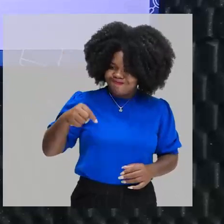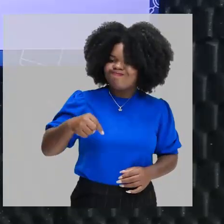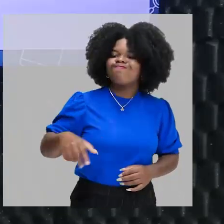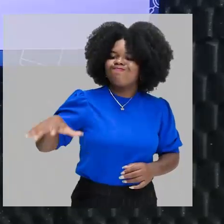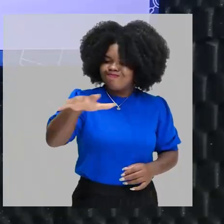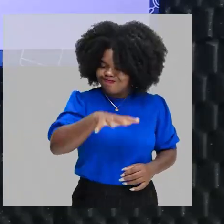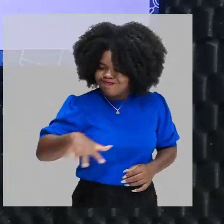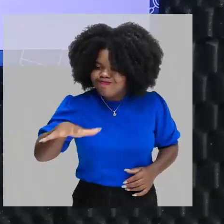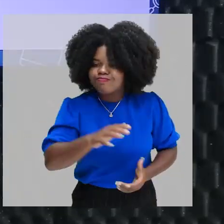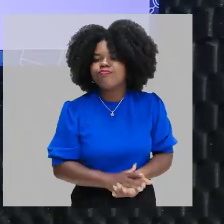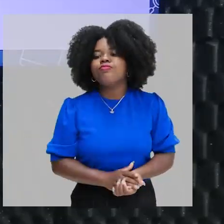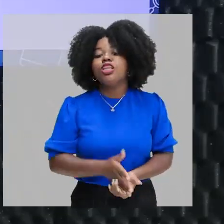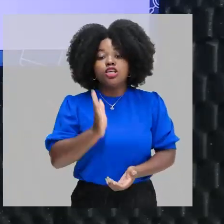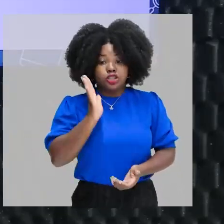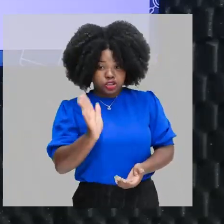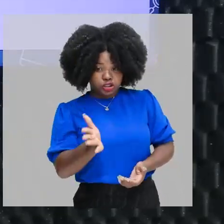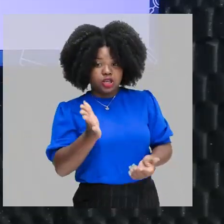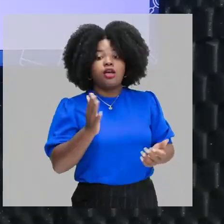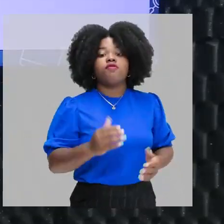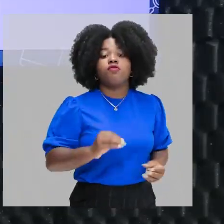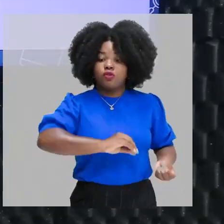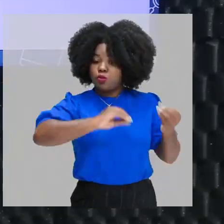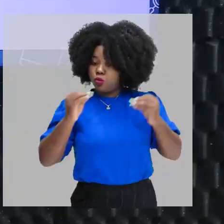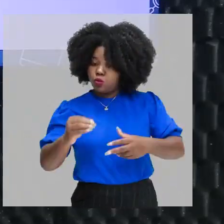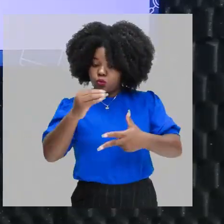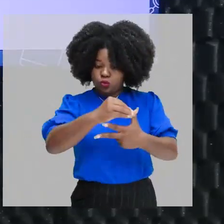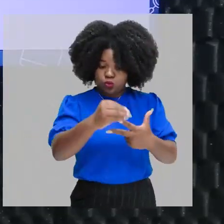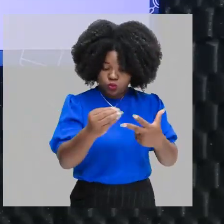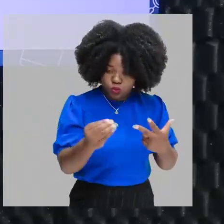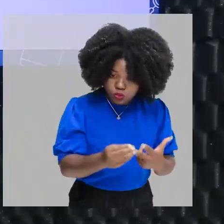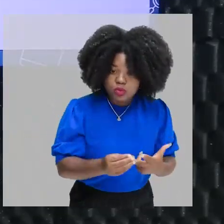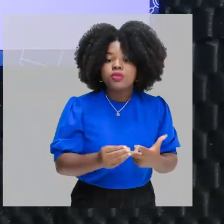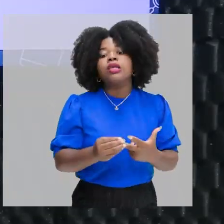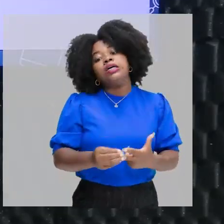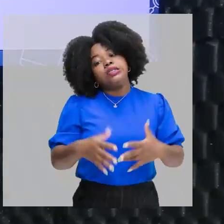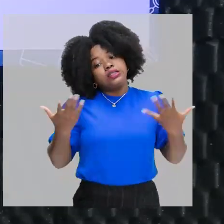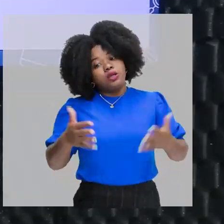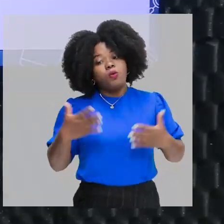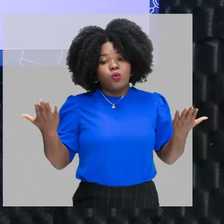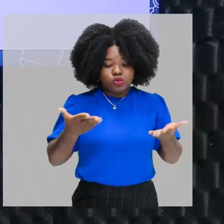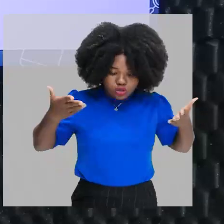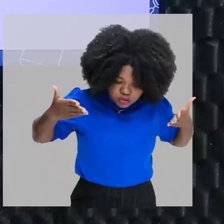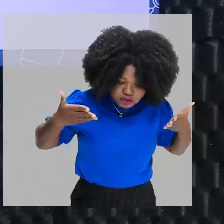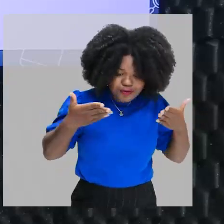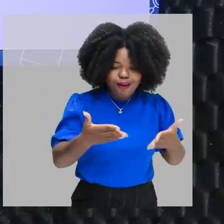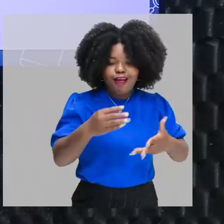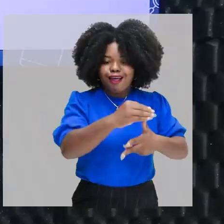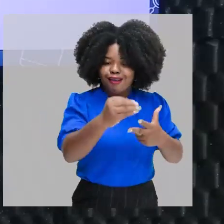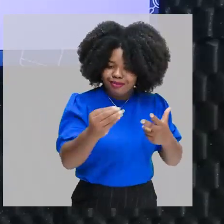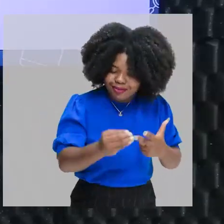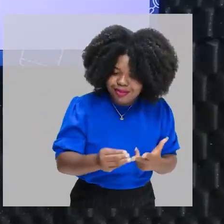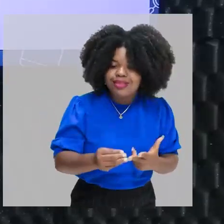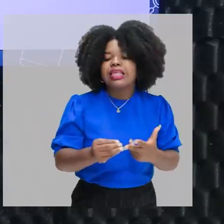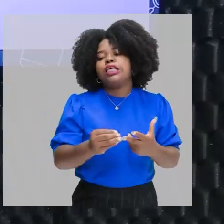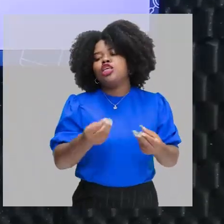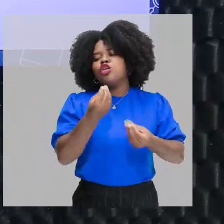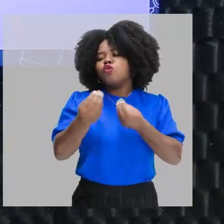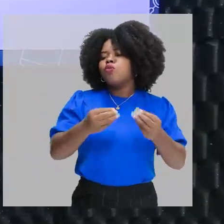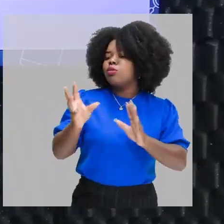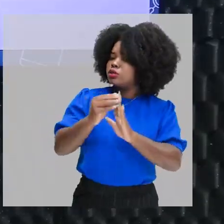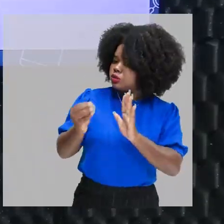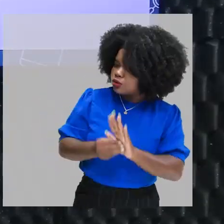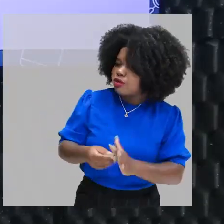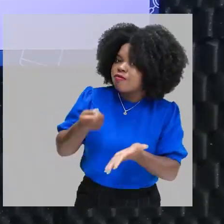que hoje nós vamos focar nessa questão específica da prova do Enem, desse tipo de seleção, e como que esse assunto